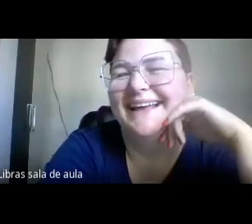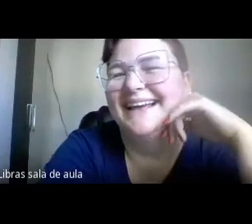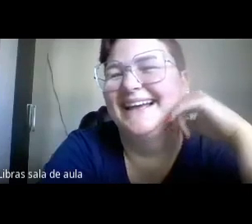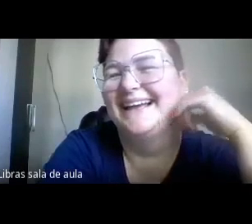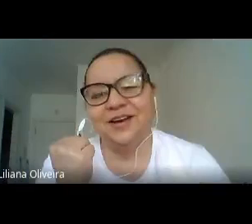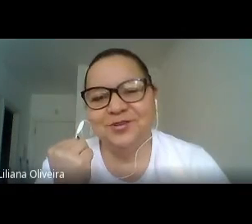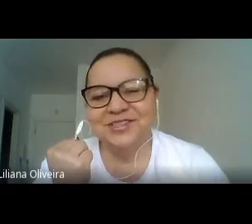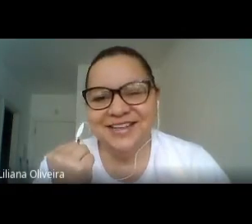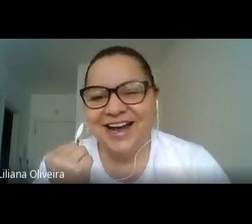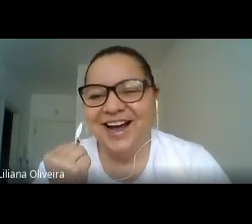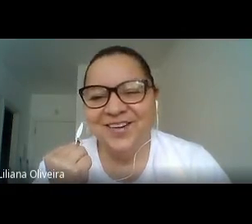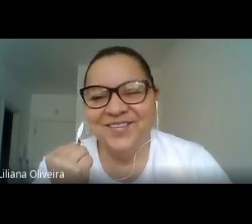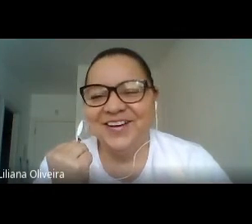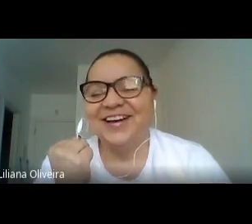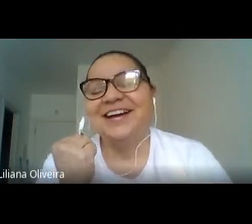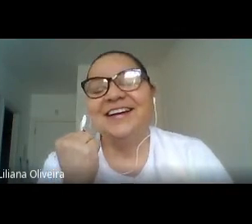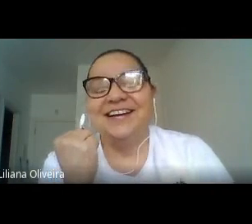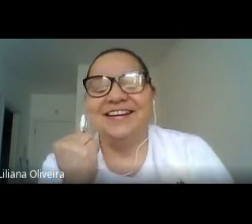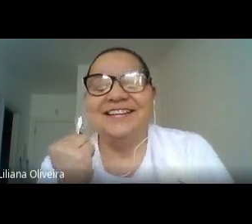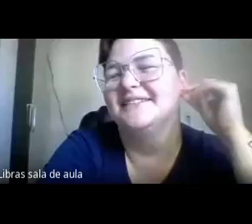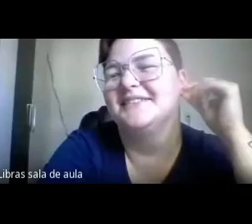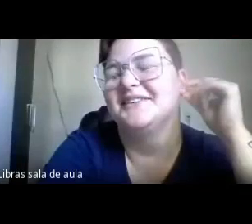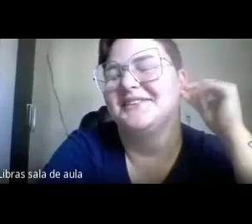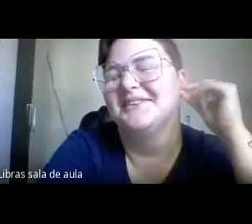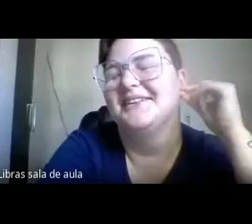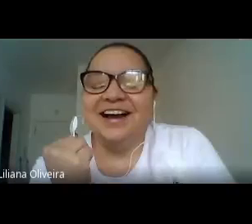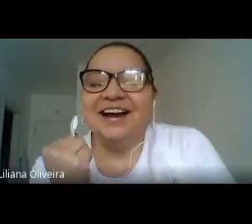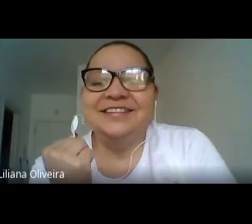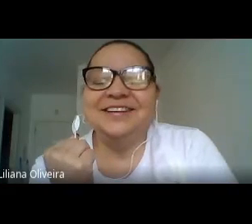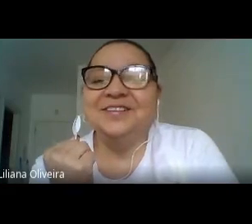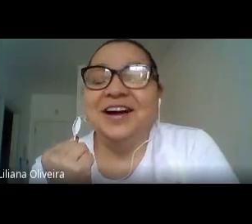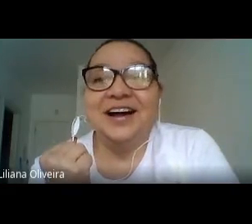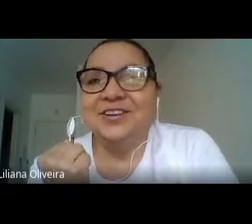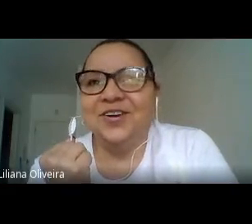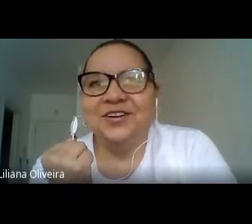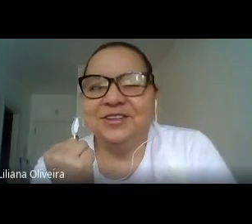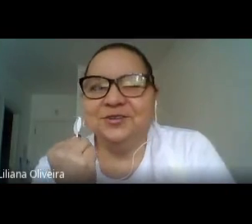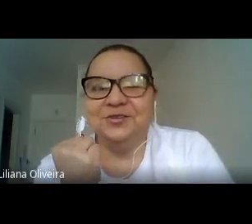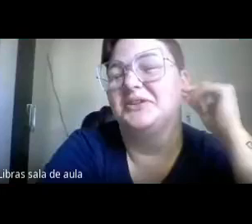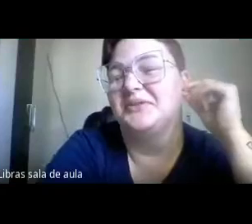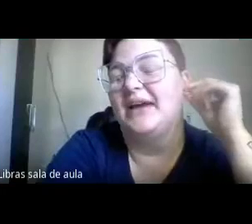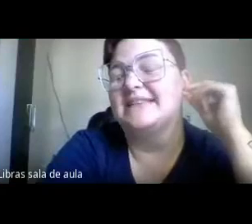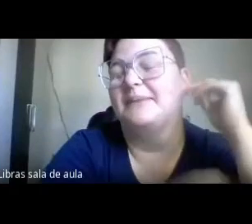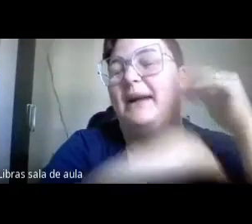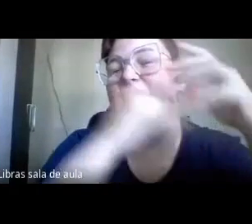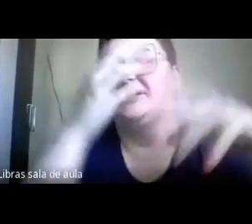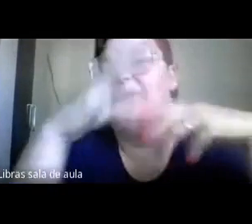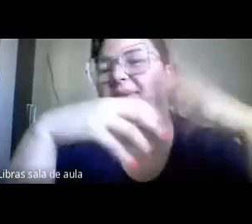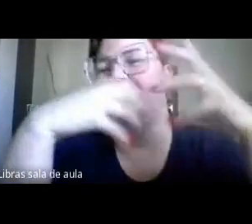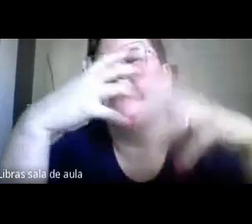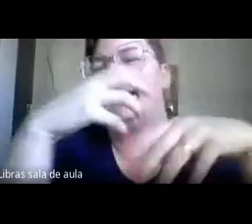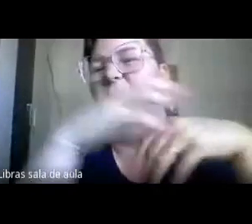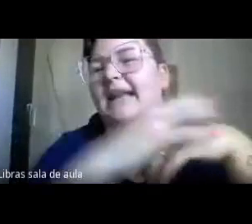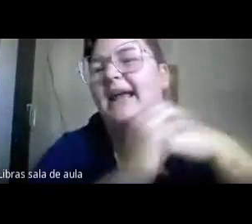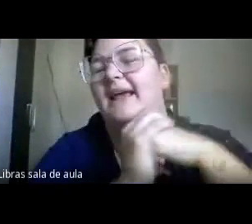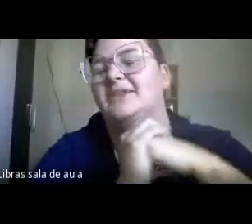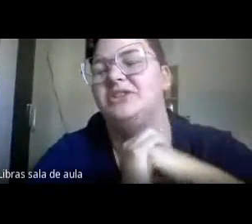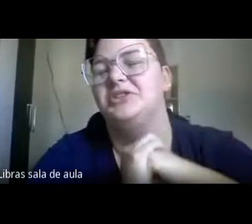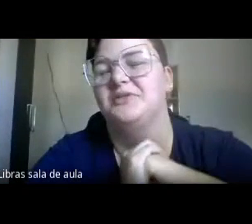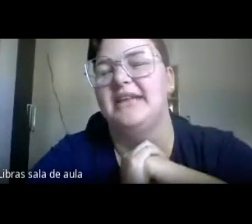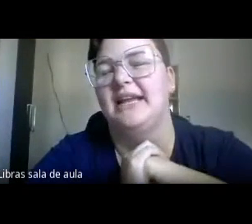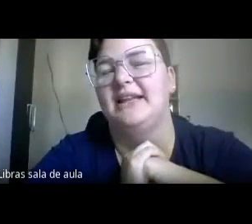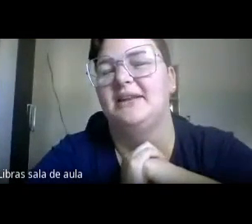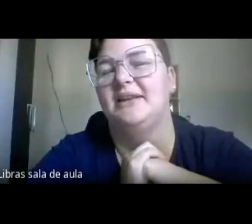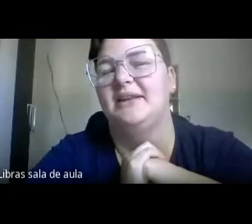para fazer a mímica e dar o sinal. Isso! Então, teatro, essa parte da mímica, né? A